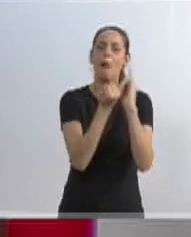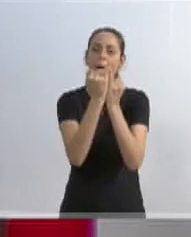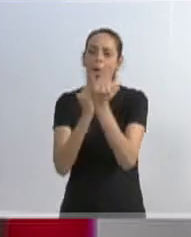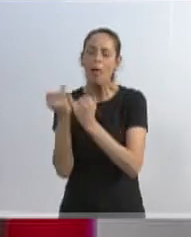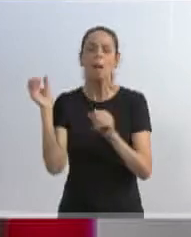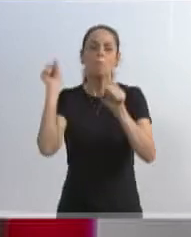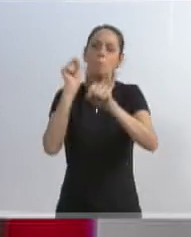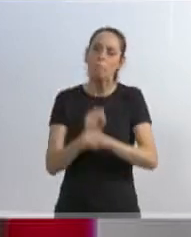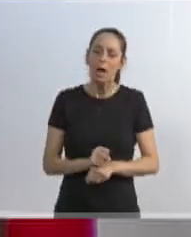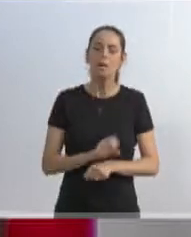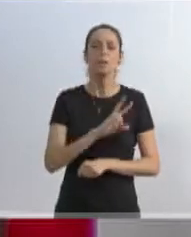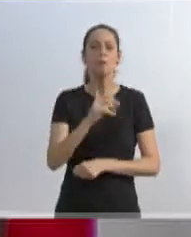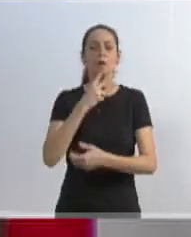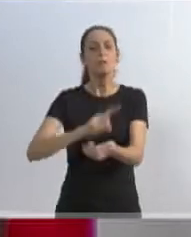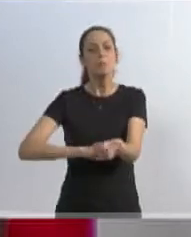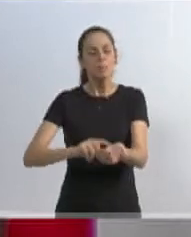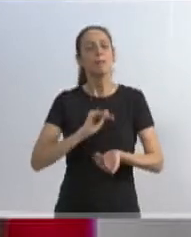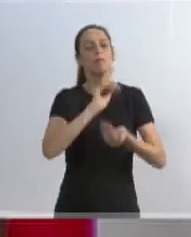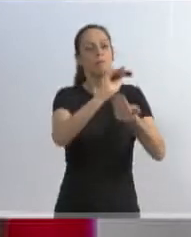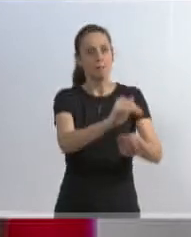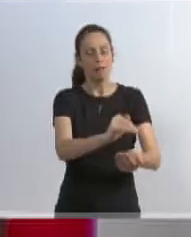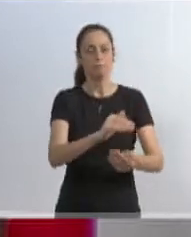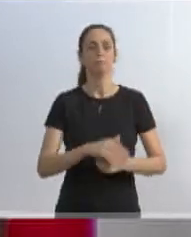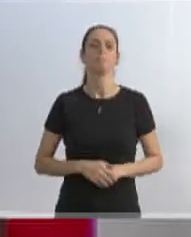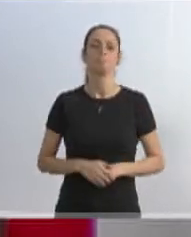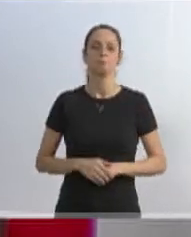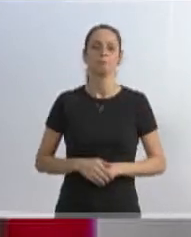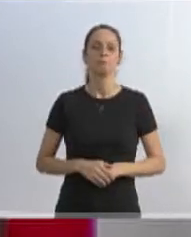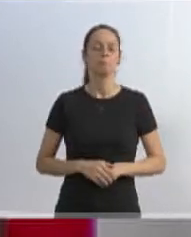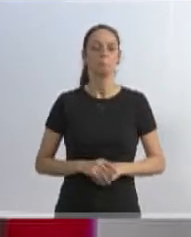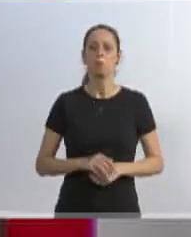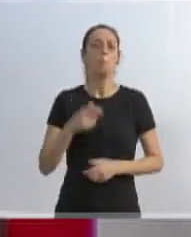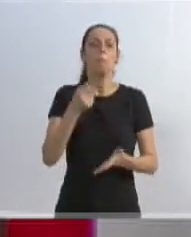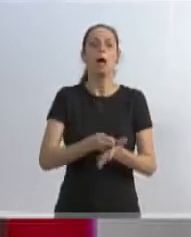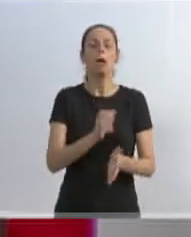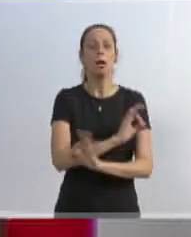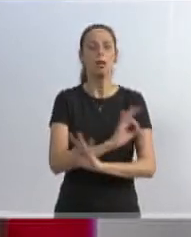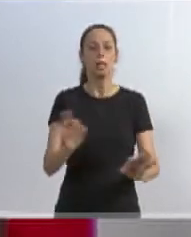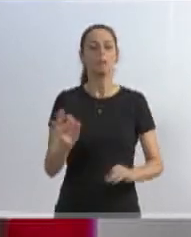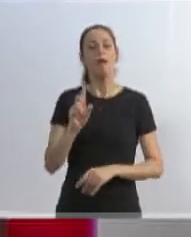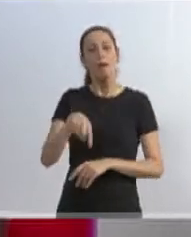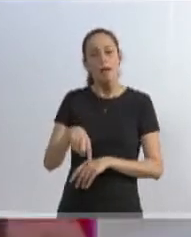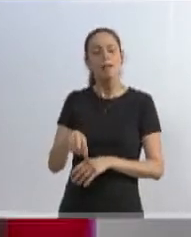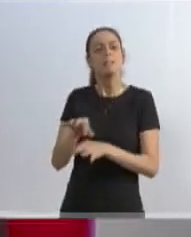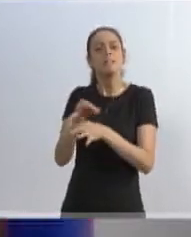contribuir. Doar sangue não custa nada, é um simples gesto e você está salvando uma vida.